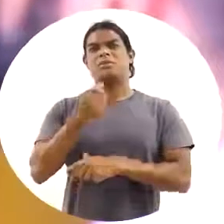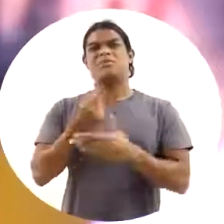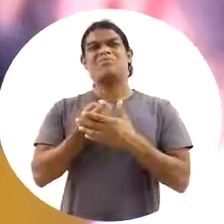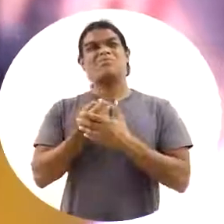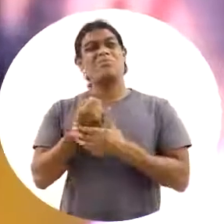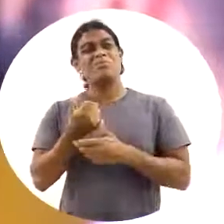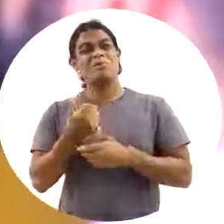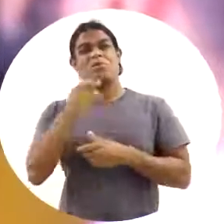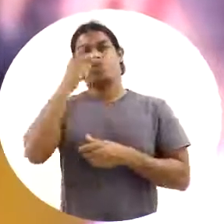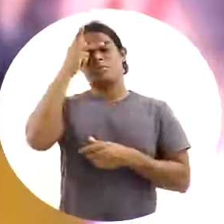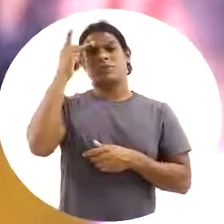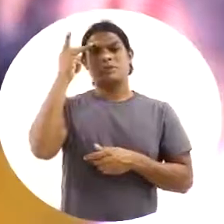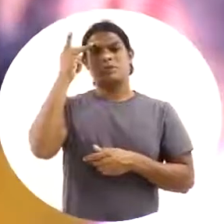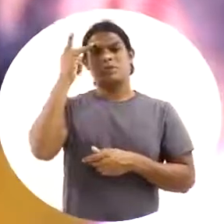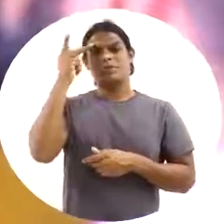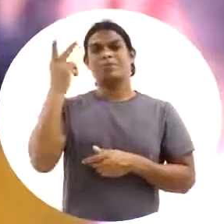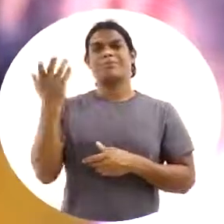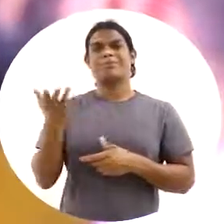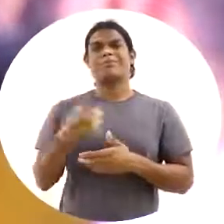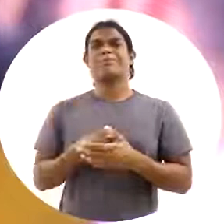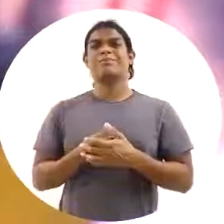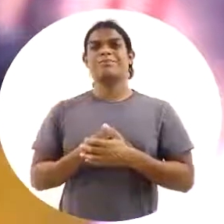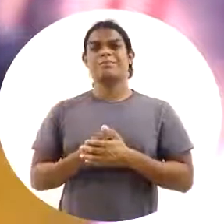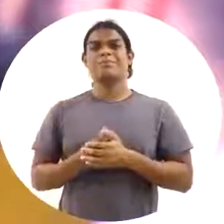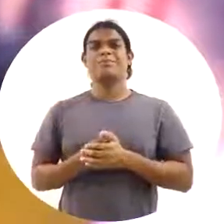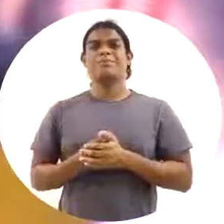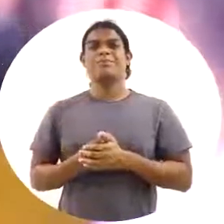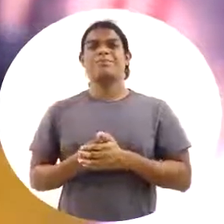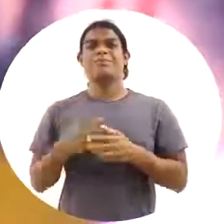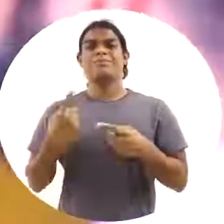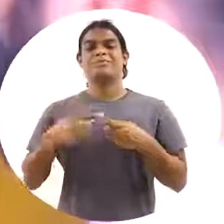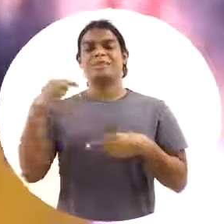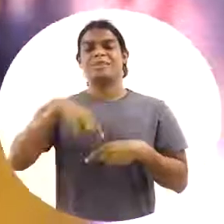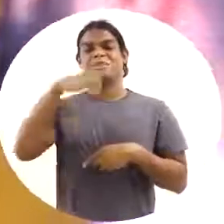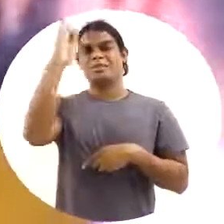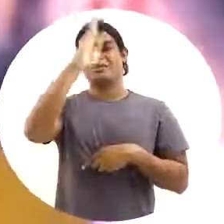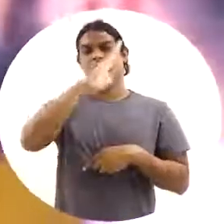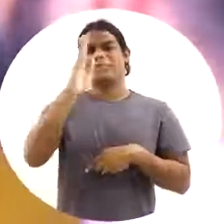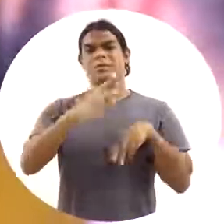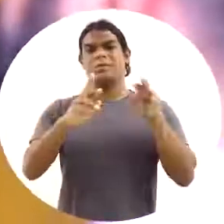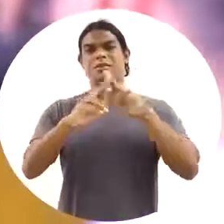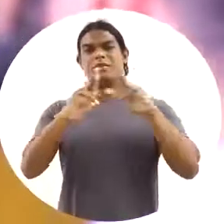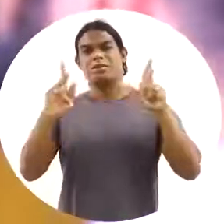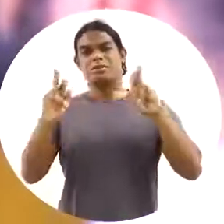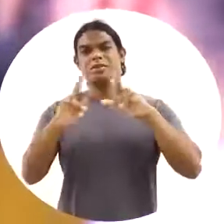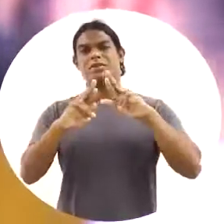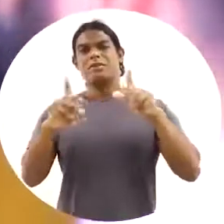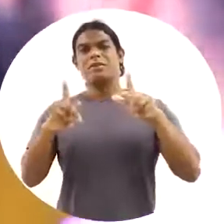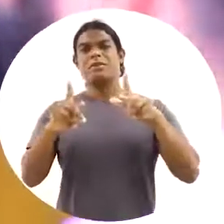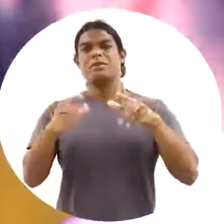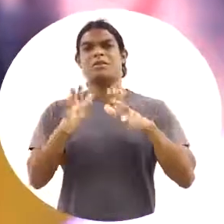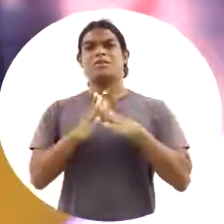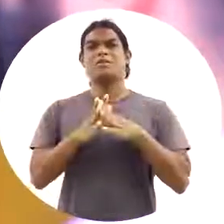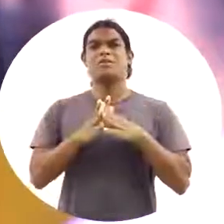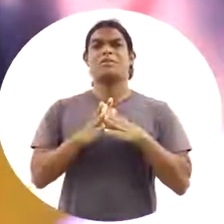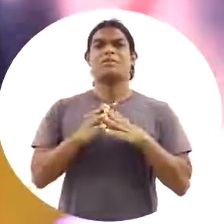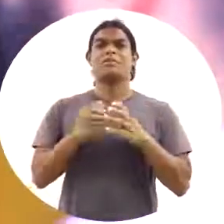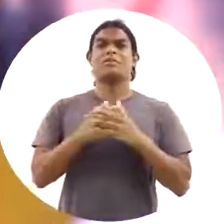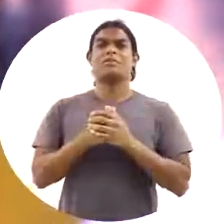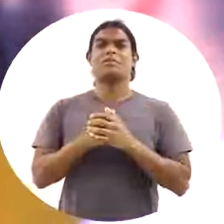mais restrito, porque acho que o contexto brasileiro é bem diferente. Eu acredito que, assim, a gente